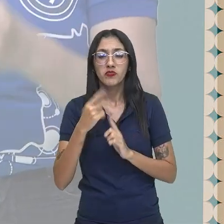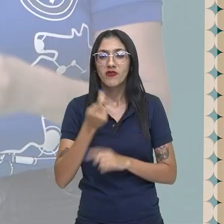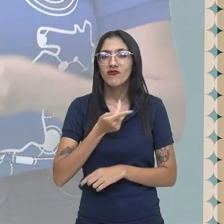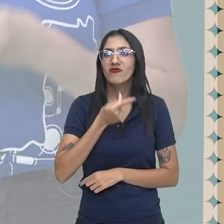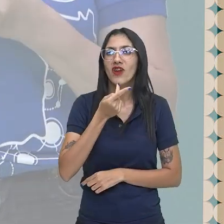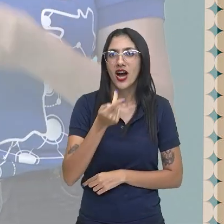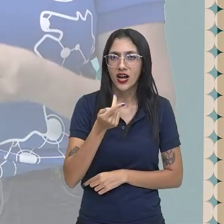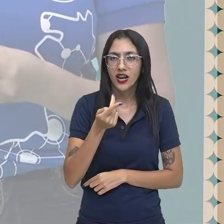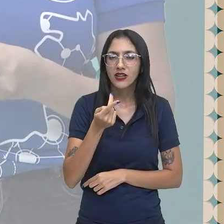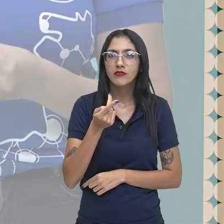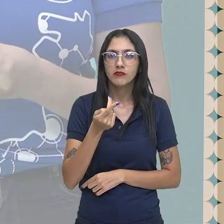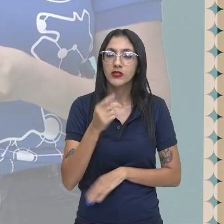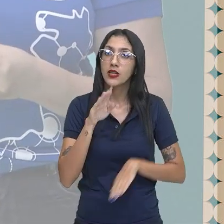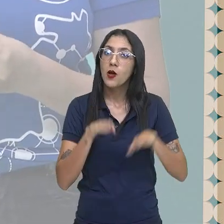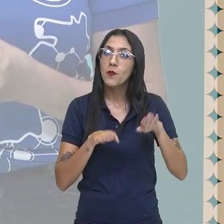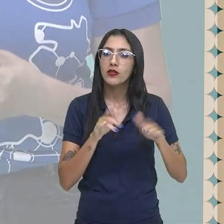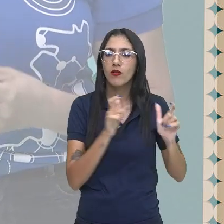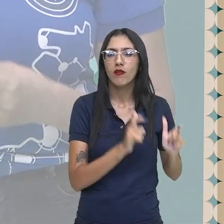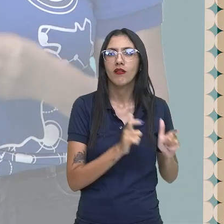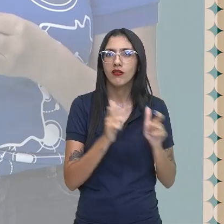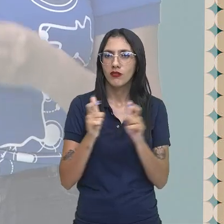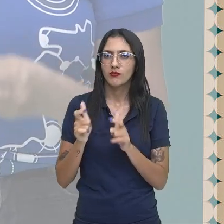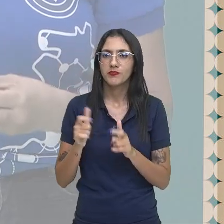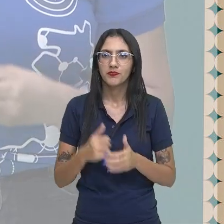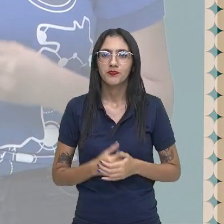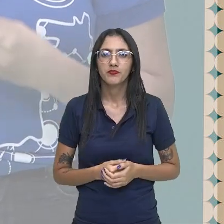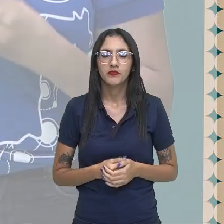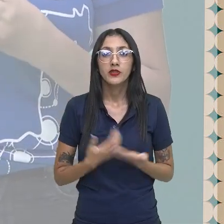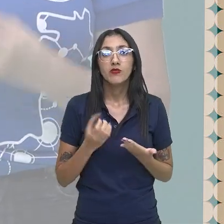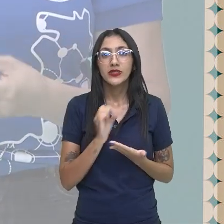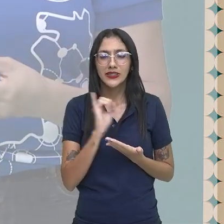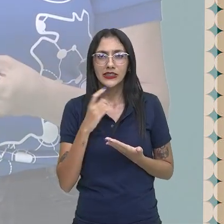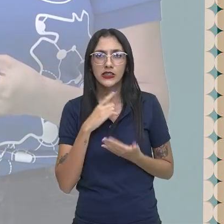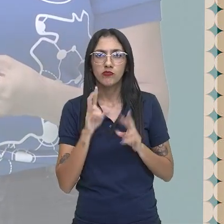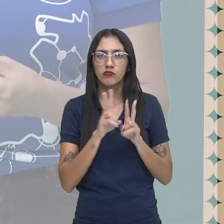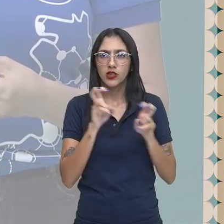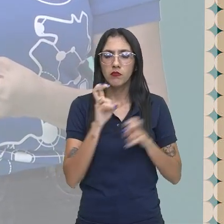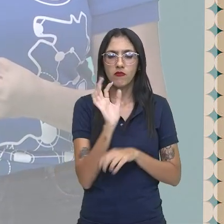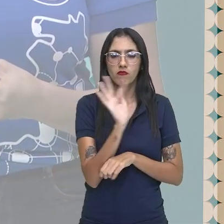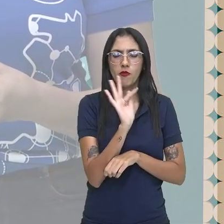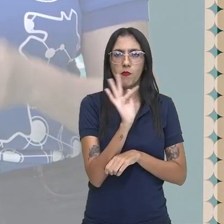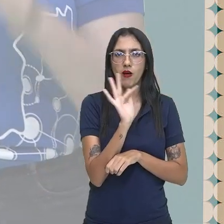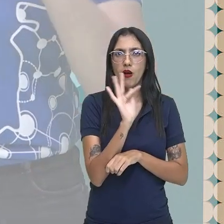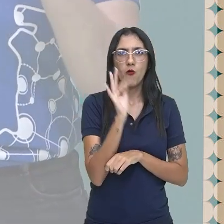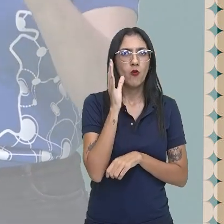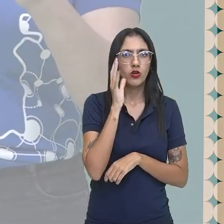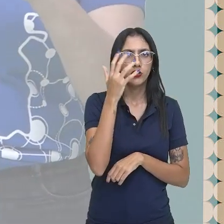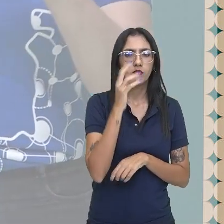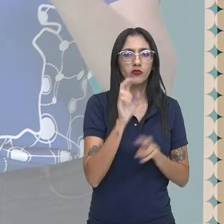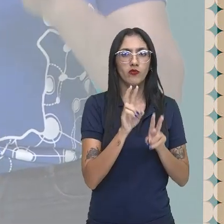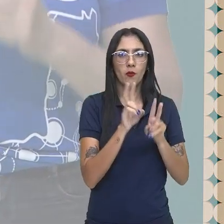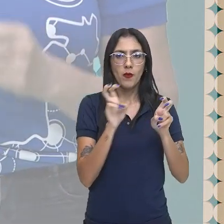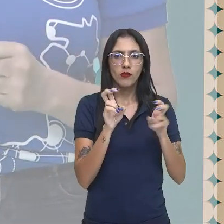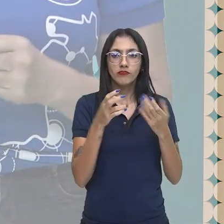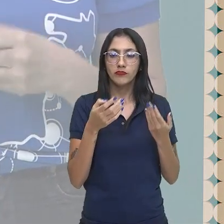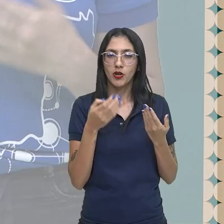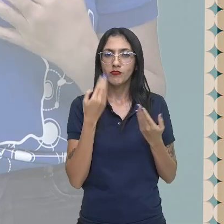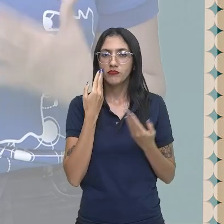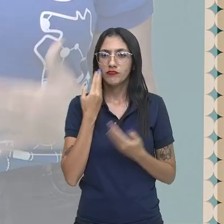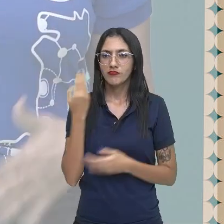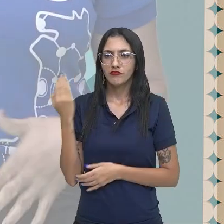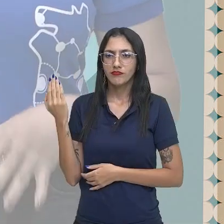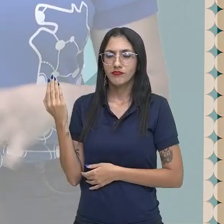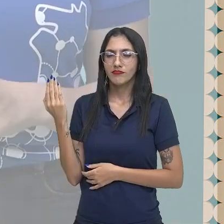dependendo da situação. Se eu tenho uma situação mais formal, lá ali, olha o